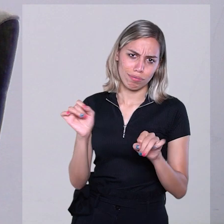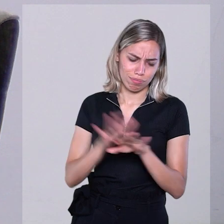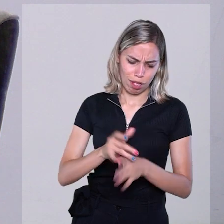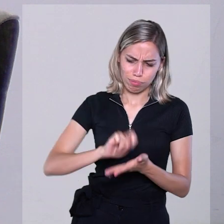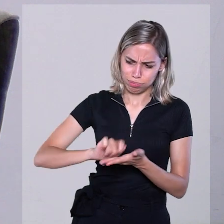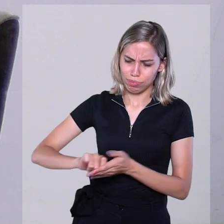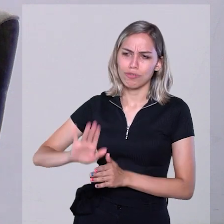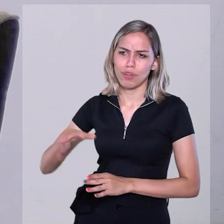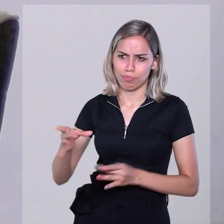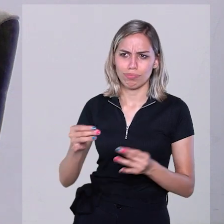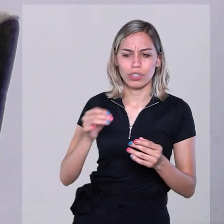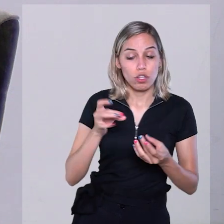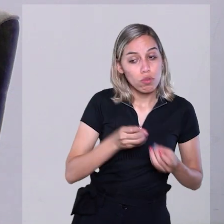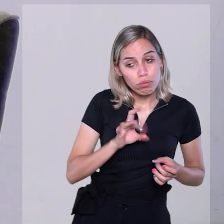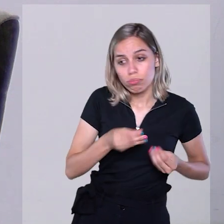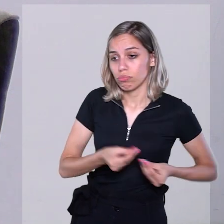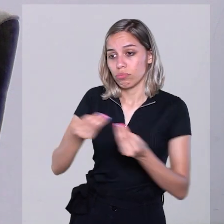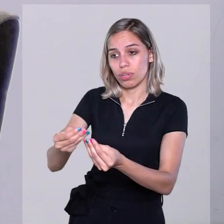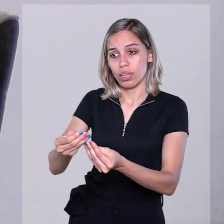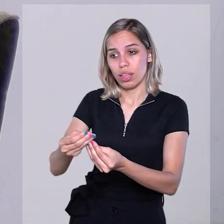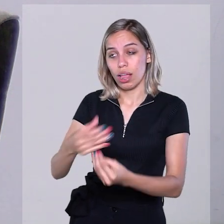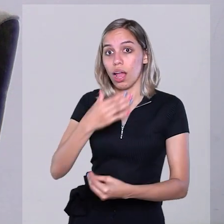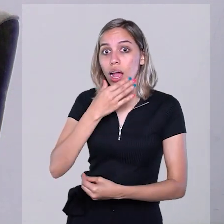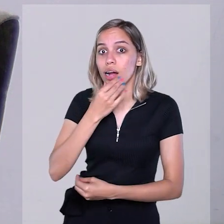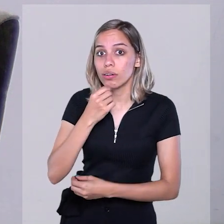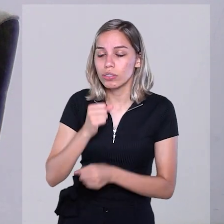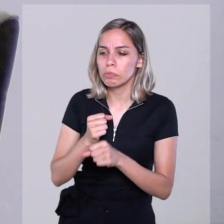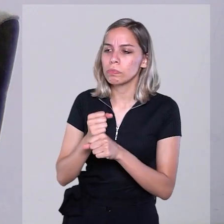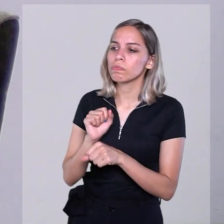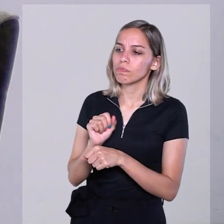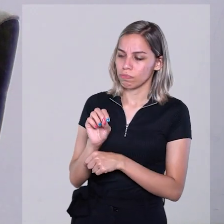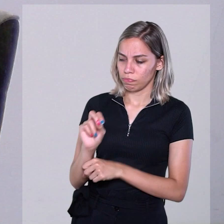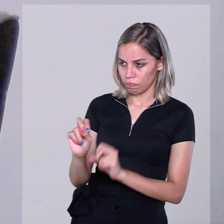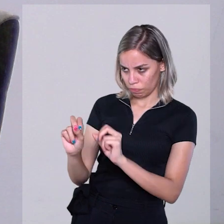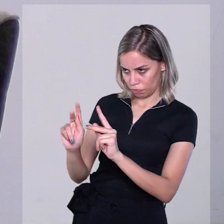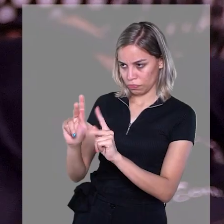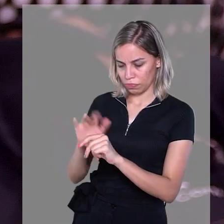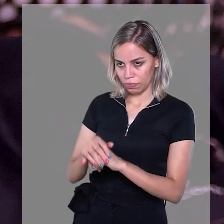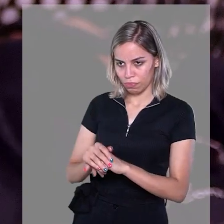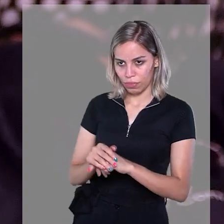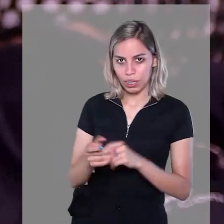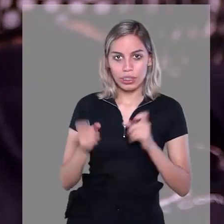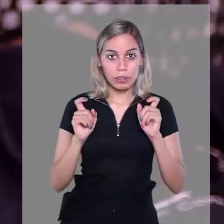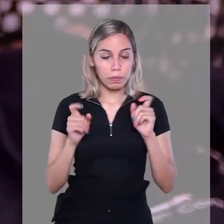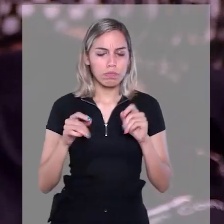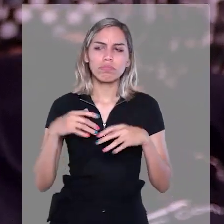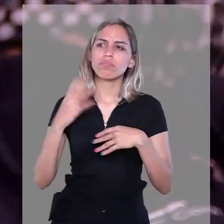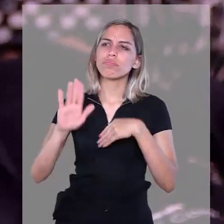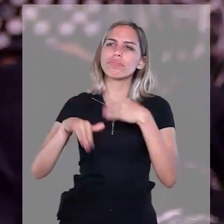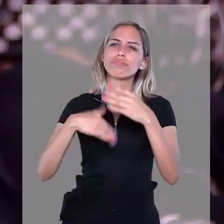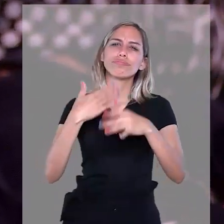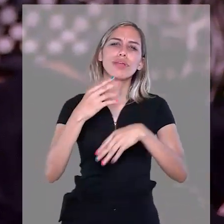E eu vi que ele estava ansioso, mas ele ficou 4 anos sem me cobrar, sem dizer quando é que sai. Ele só